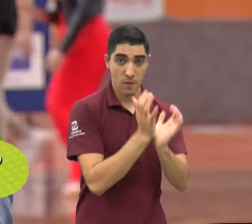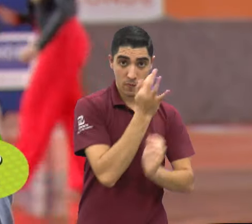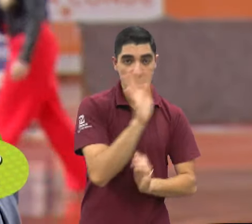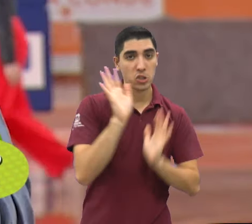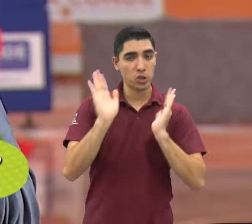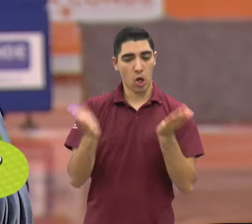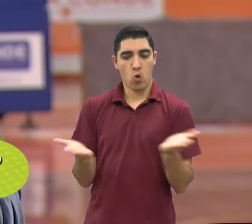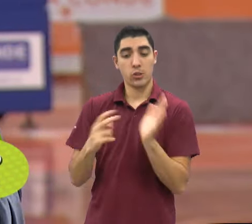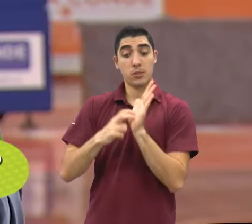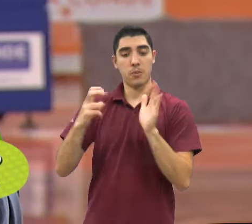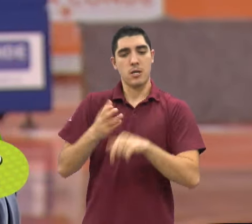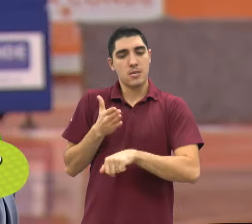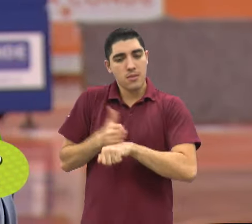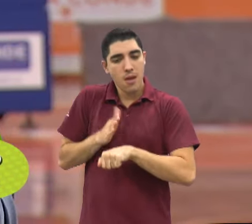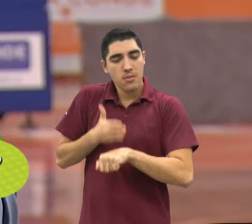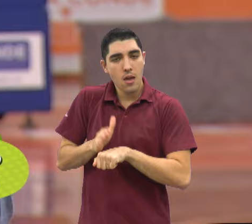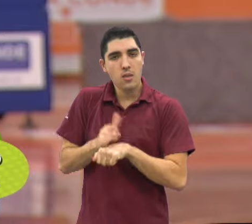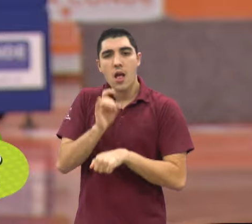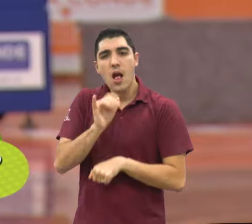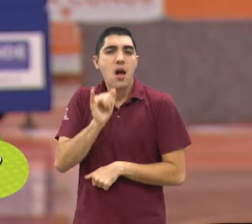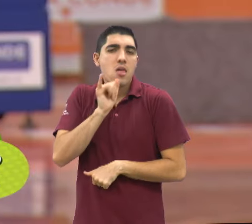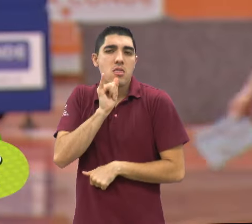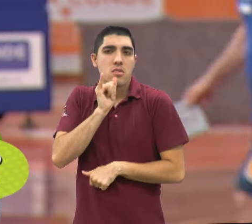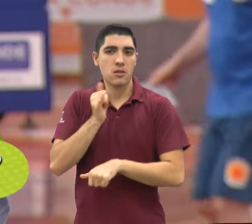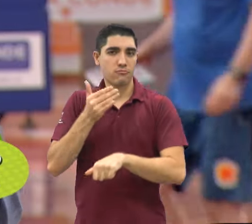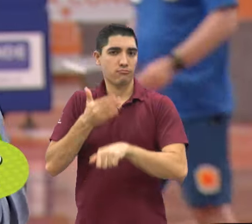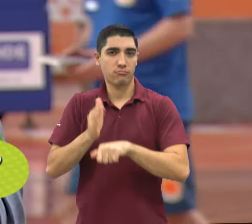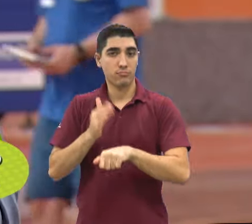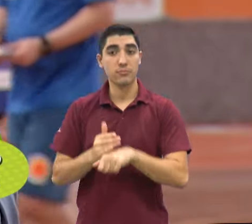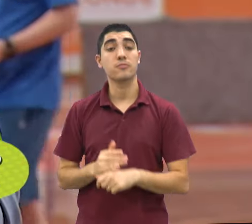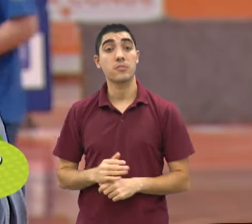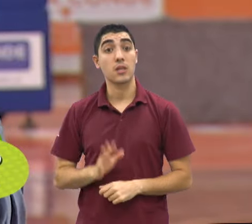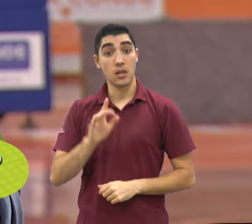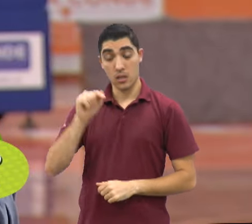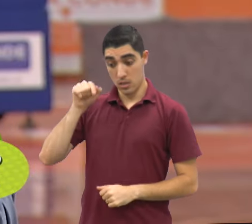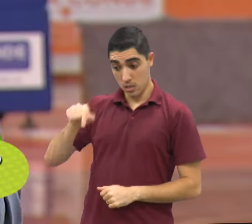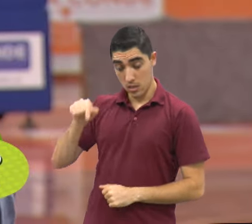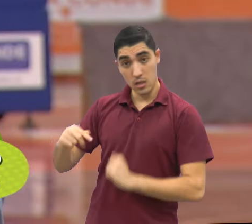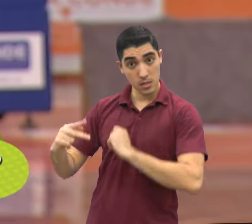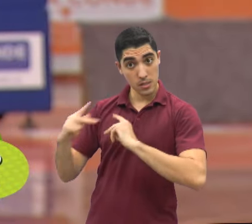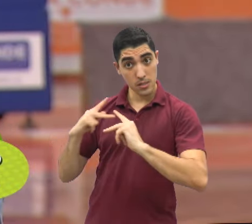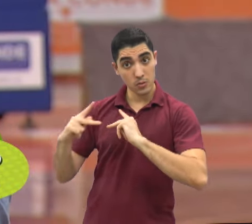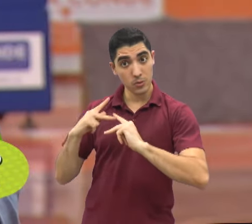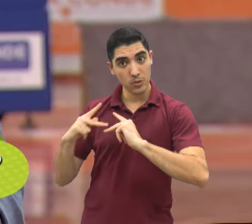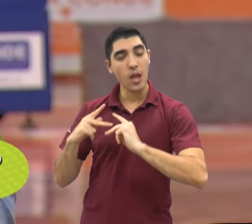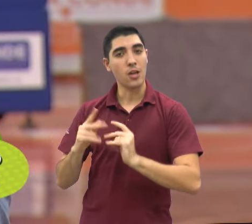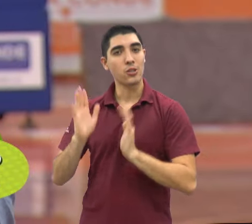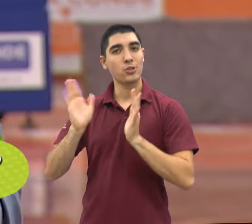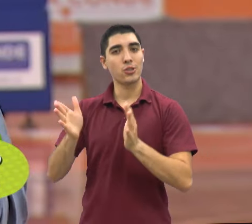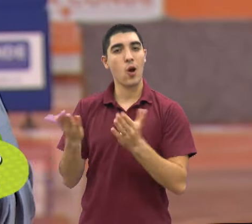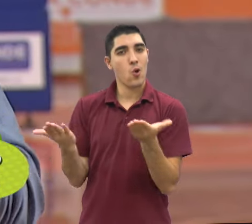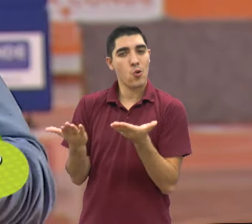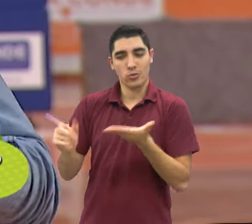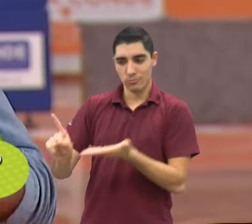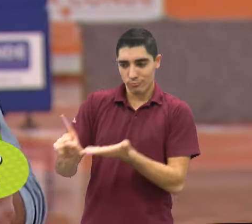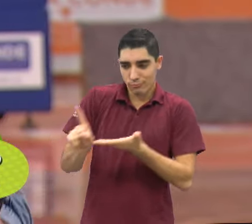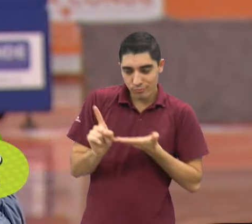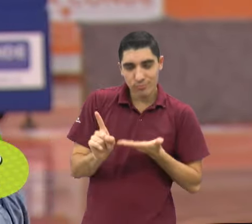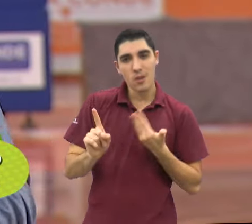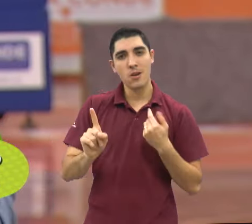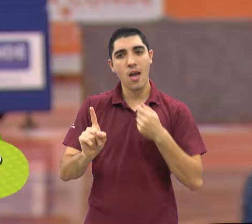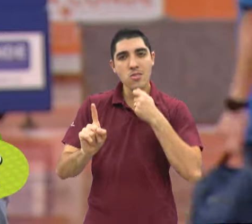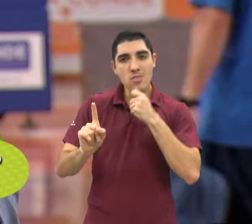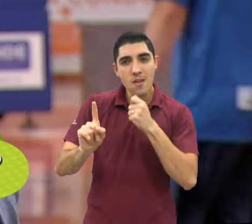arena também, um treino mais leve. E pelo lado do São José, quem conversou com a gente foi